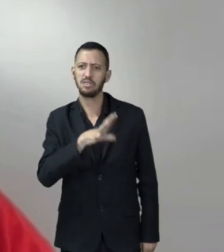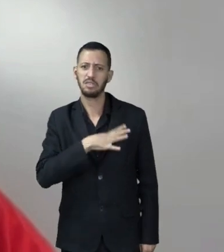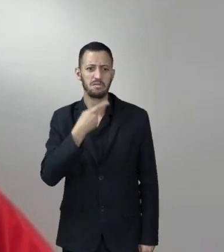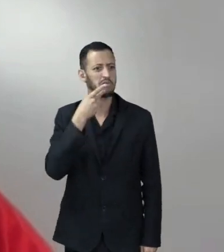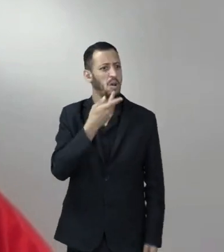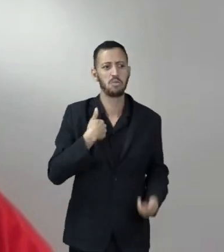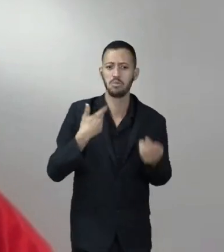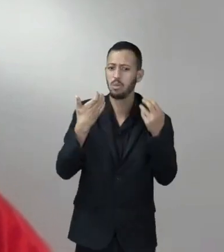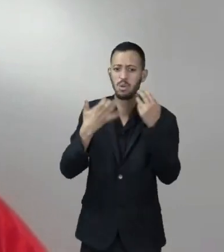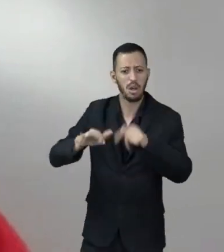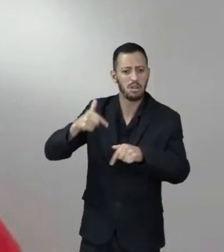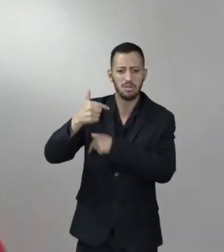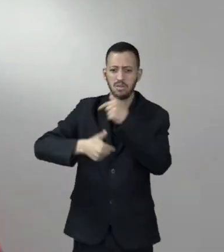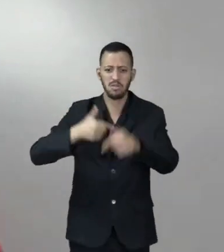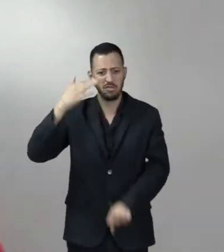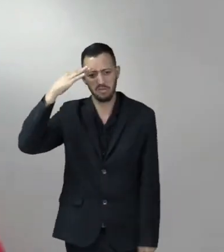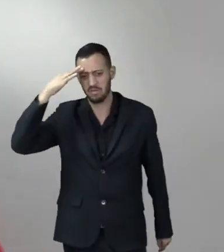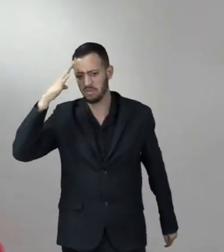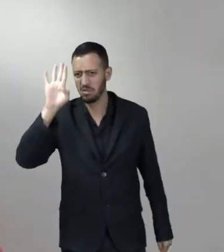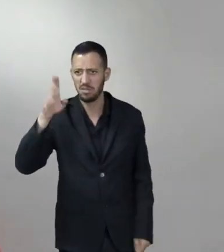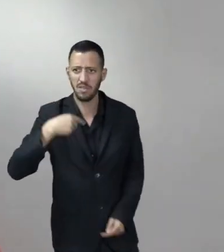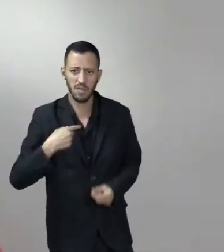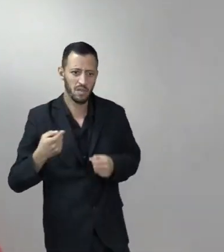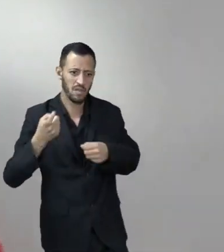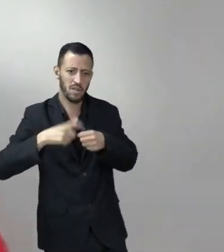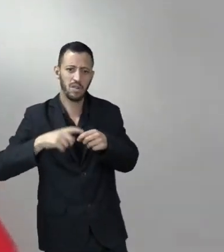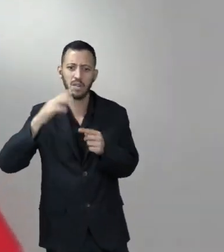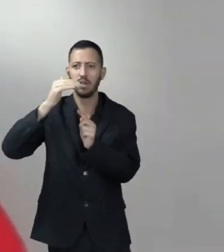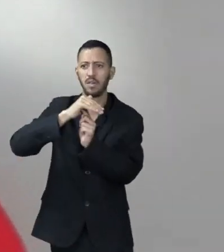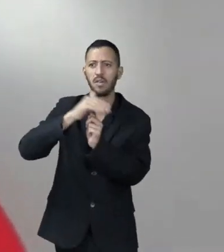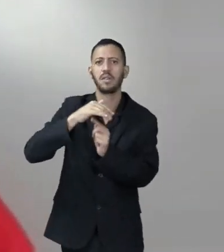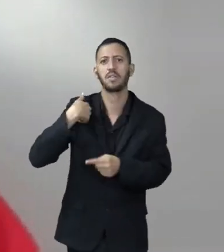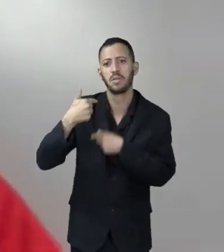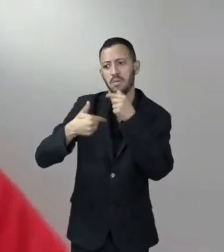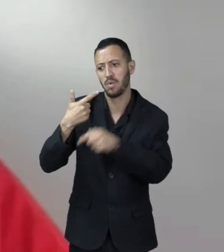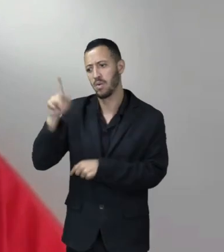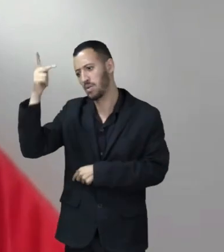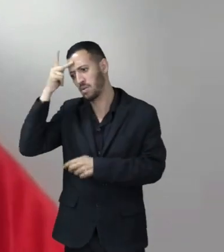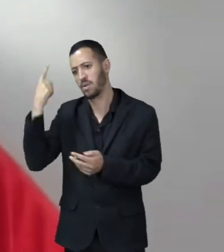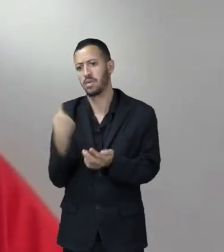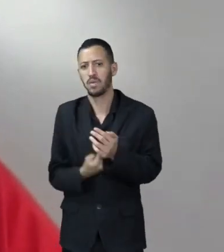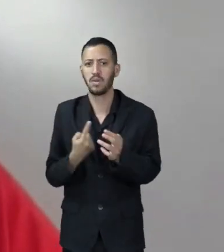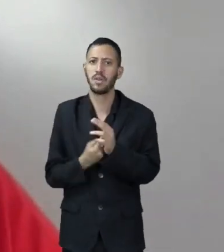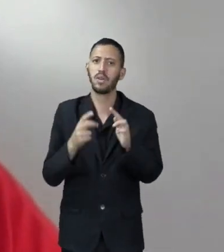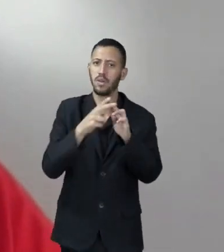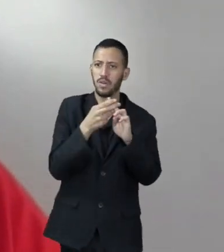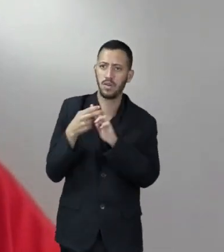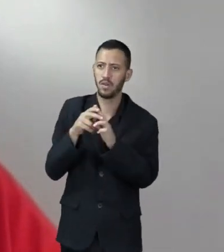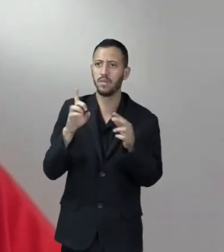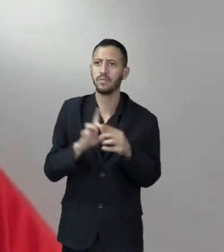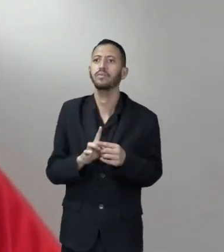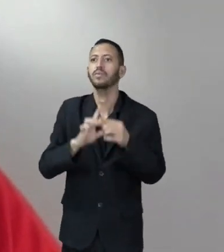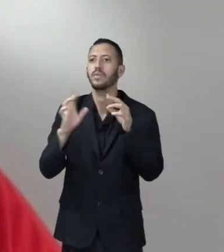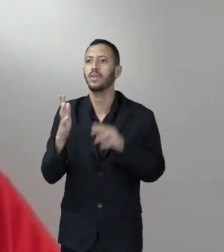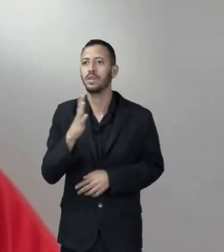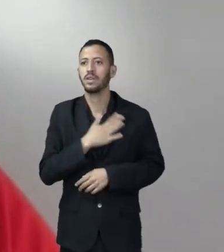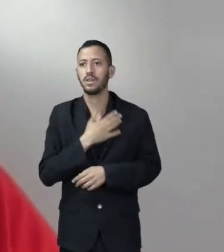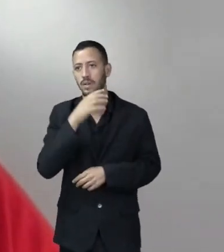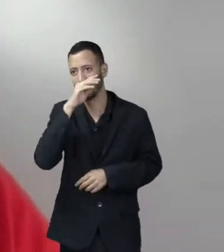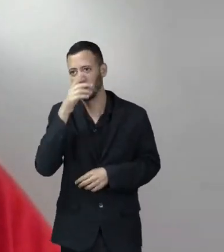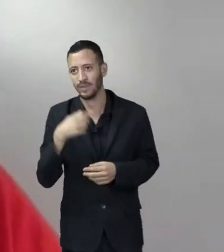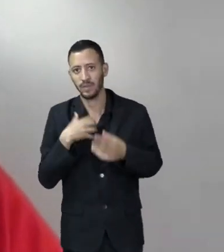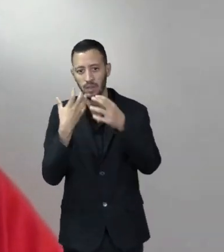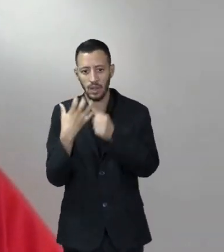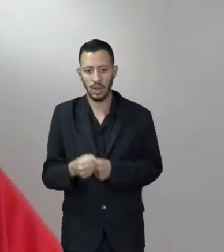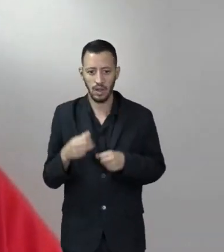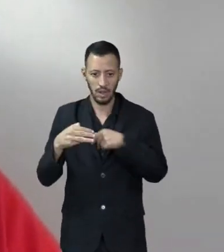demiti nesse governo que eu não concordava, voltei para o Paraná e trabalhei com equipes muito comprometidas com o SUS e com a democracia. E quando a ministra Anísia assume